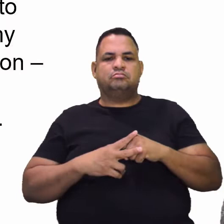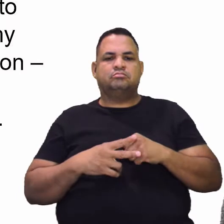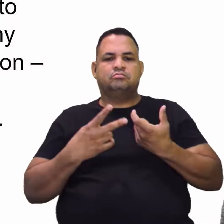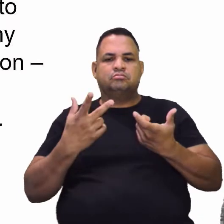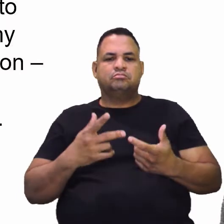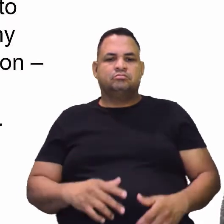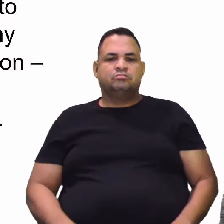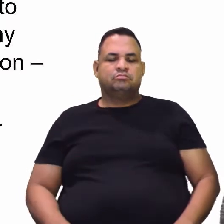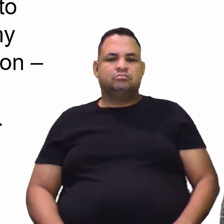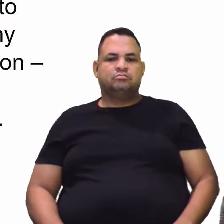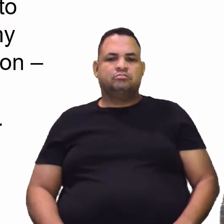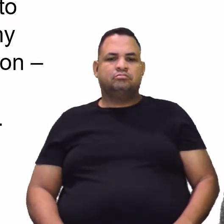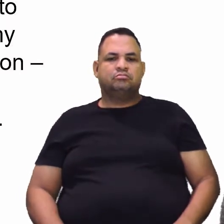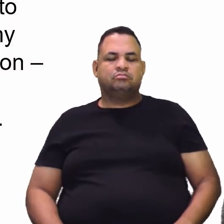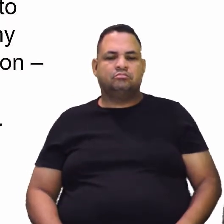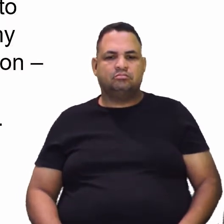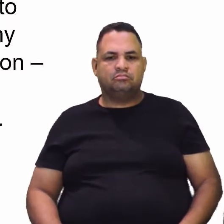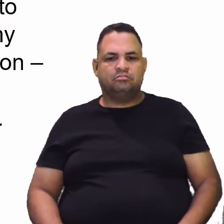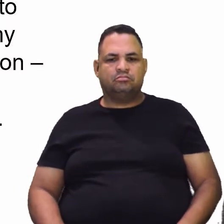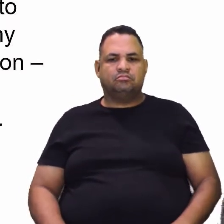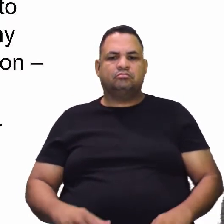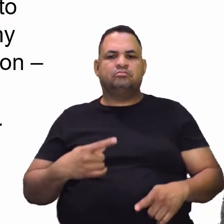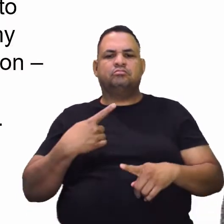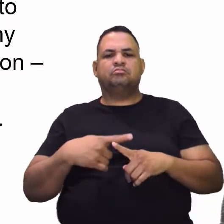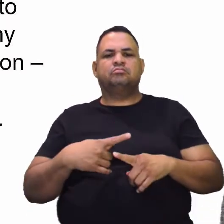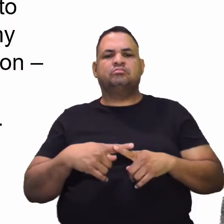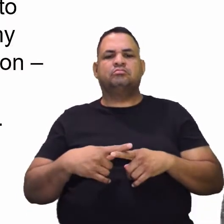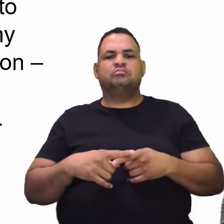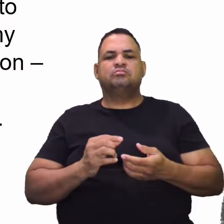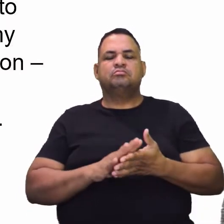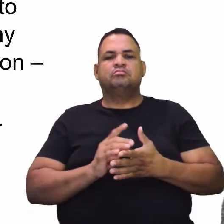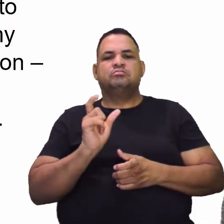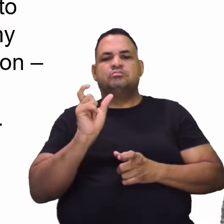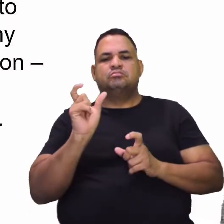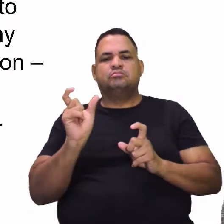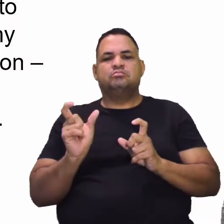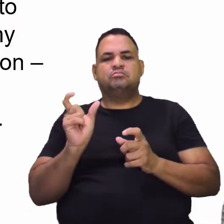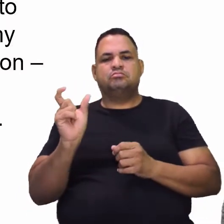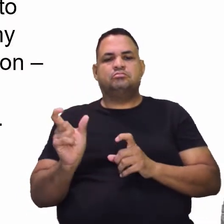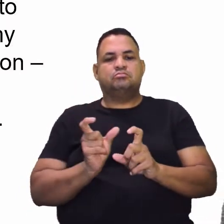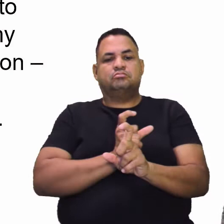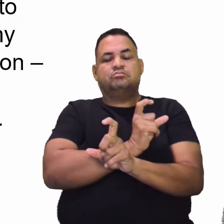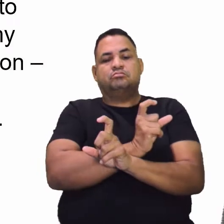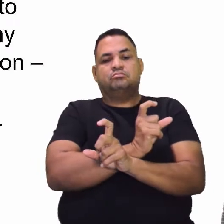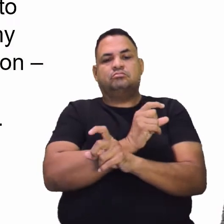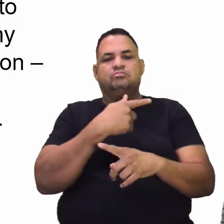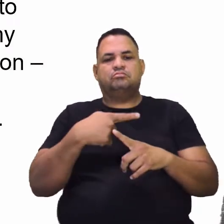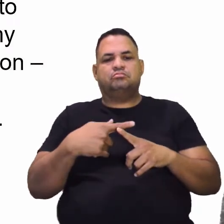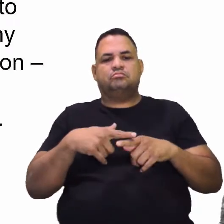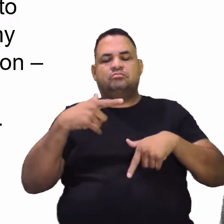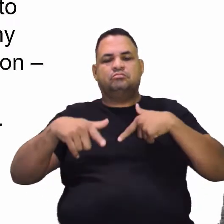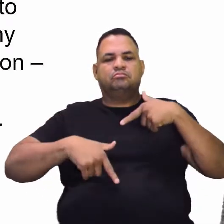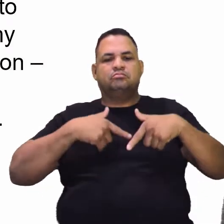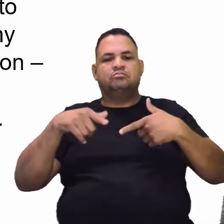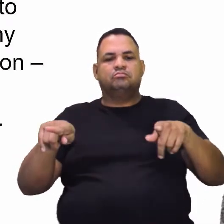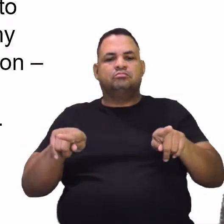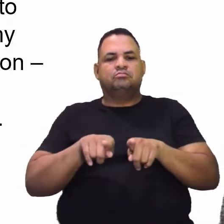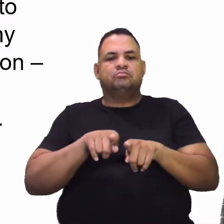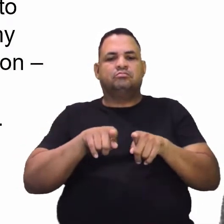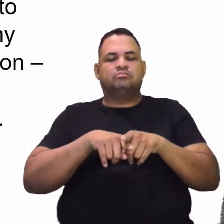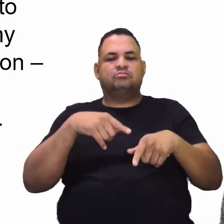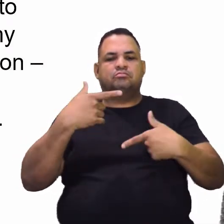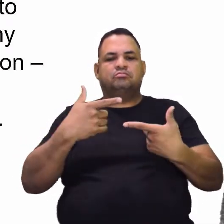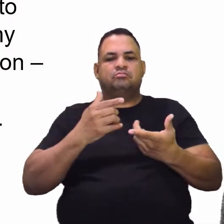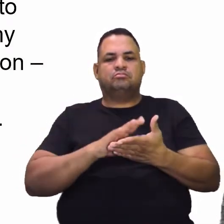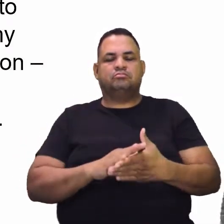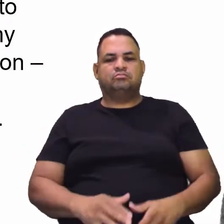work. I also work. Por que vem essa palavra antes aqui? Porque essa palavra é o meu também. Eu também trabalho. Entendeu? Ele